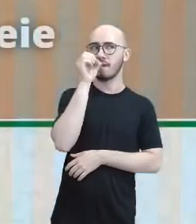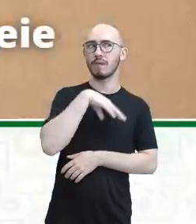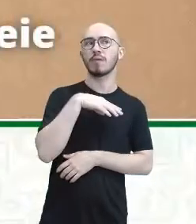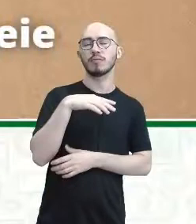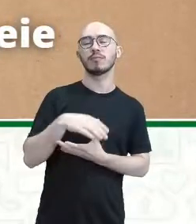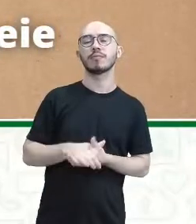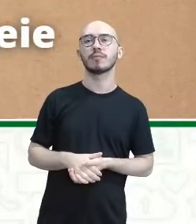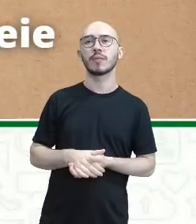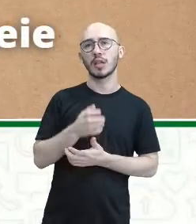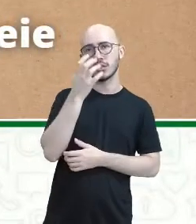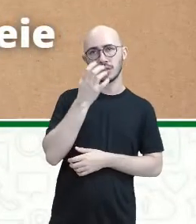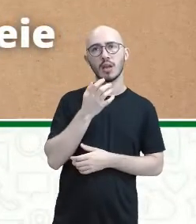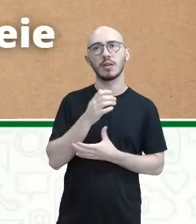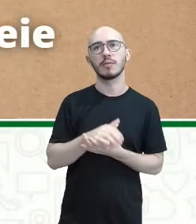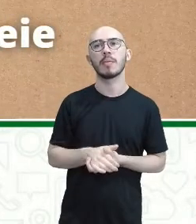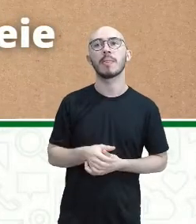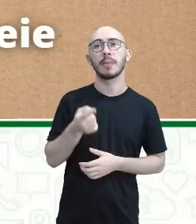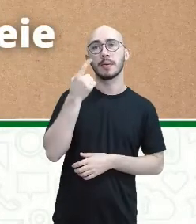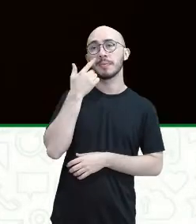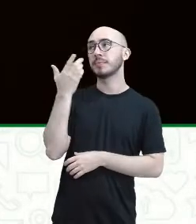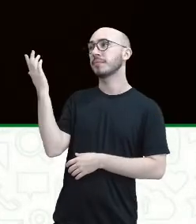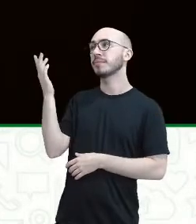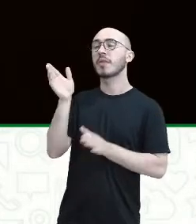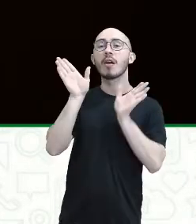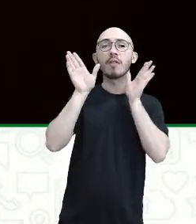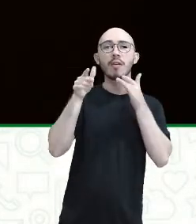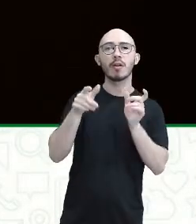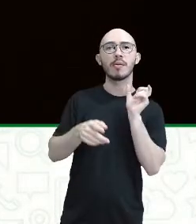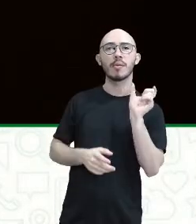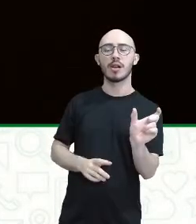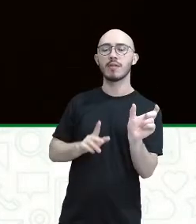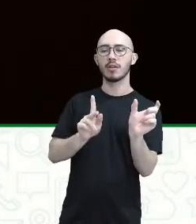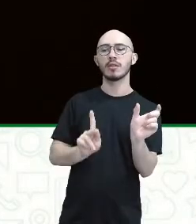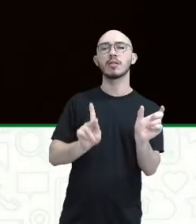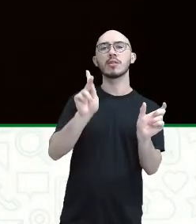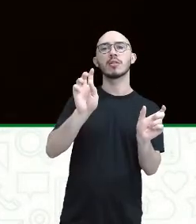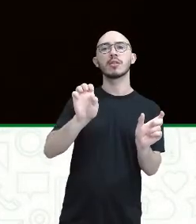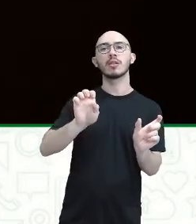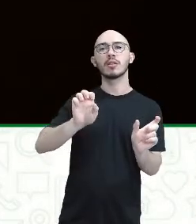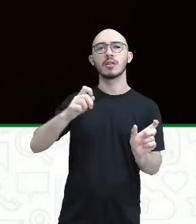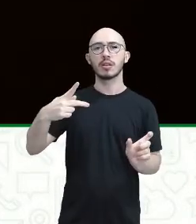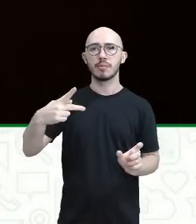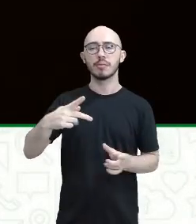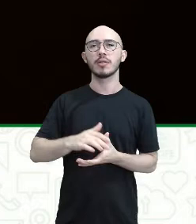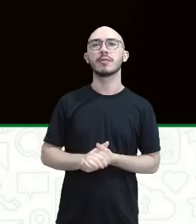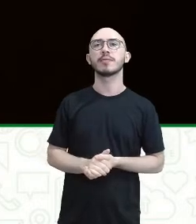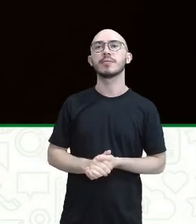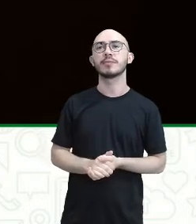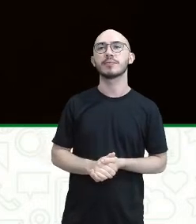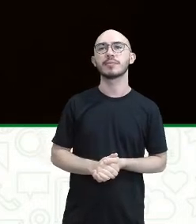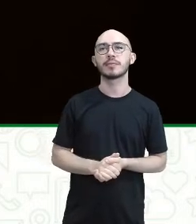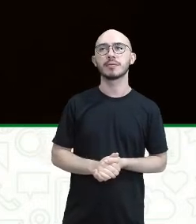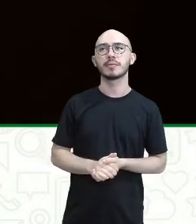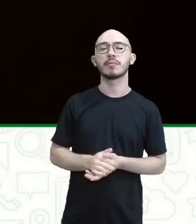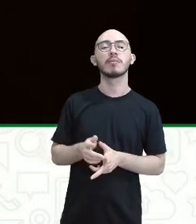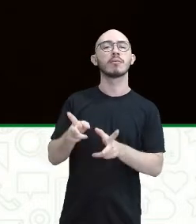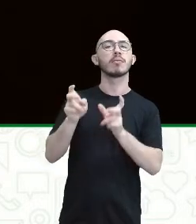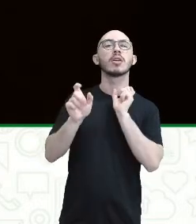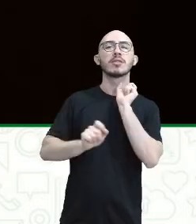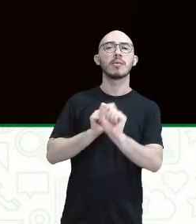Olha lá. Depois temos, ó, foco aí no keep, que é manter. Ó, notice, keep this door closed.